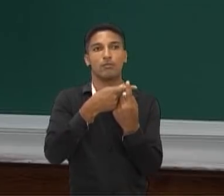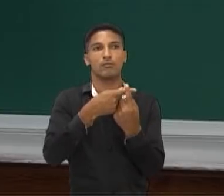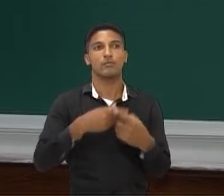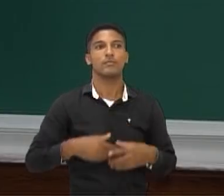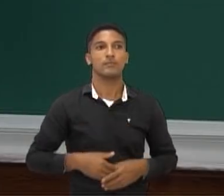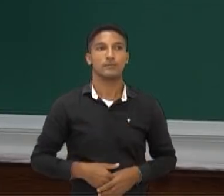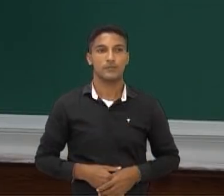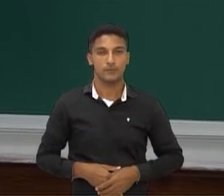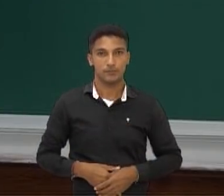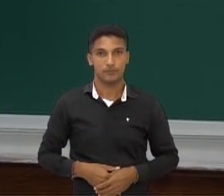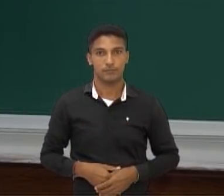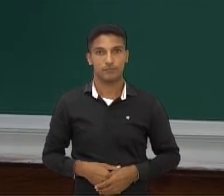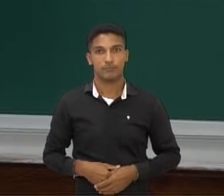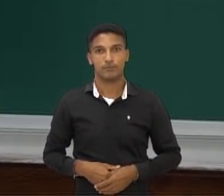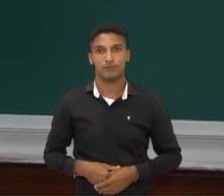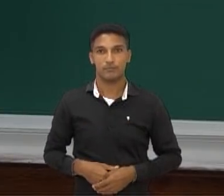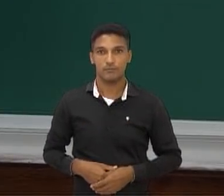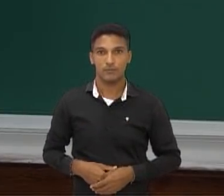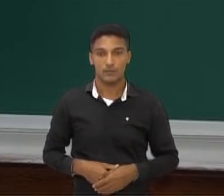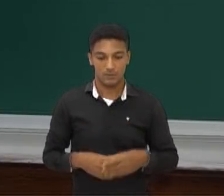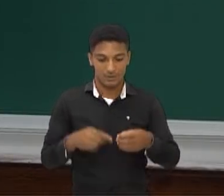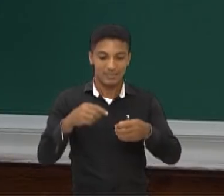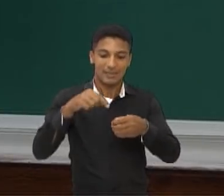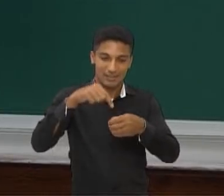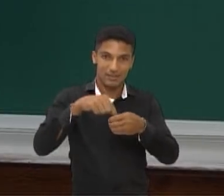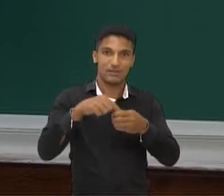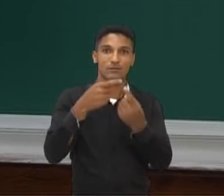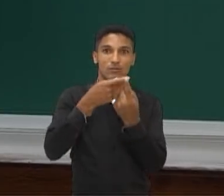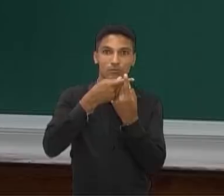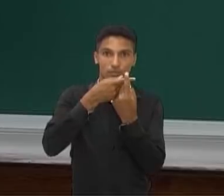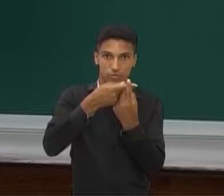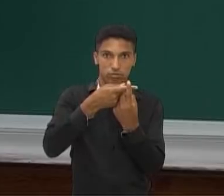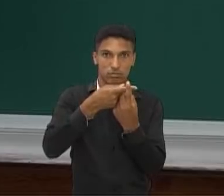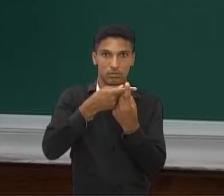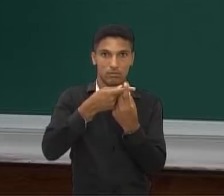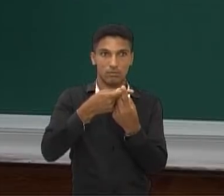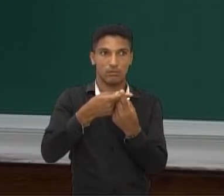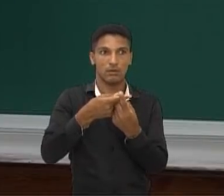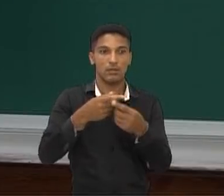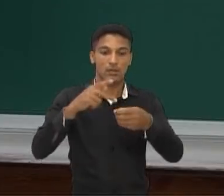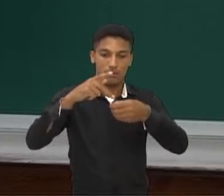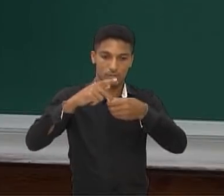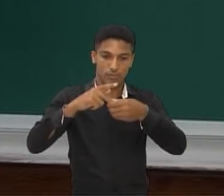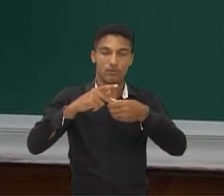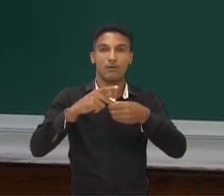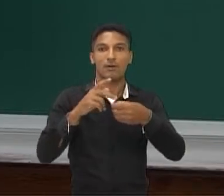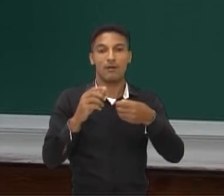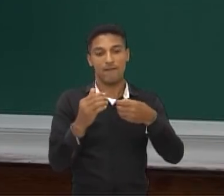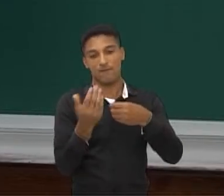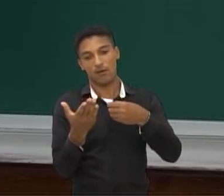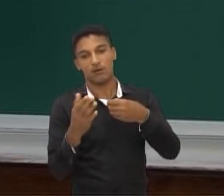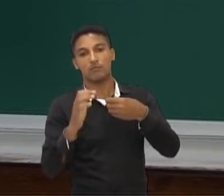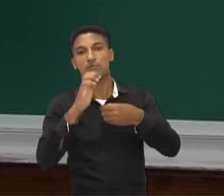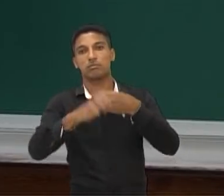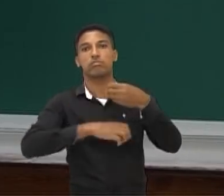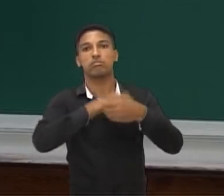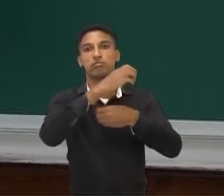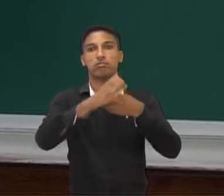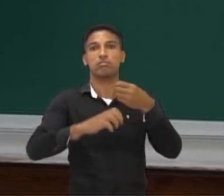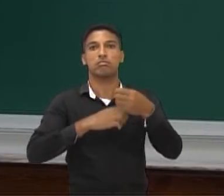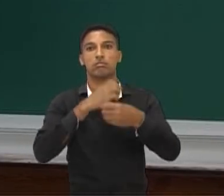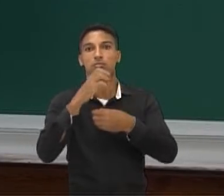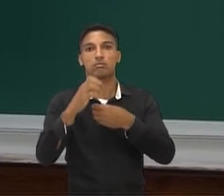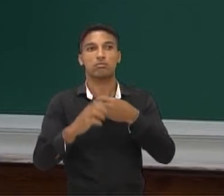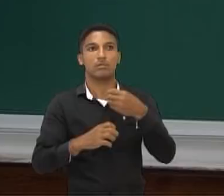corpo, nesse ente, estão os elétrons. Imagine só essa figura. Aqui está o átomo com uma carga total